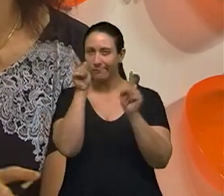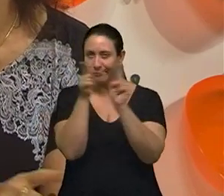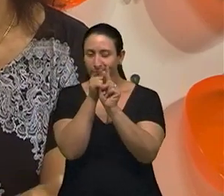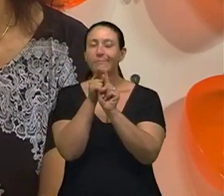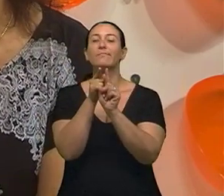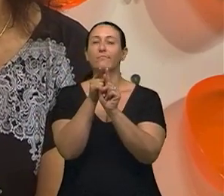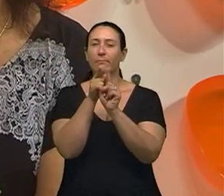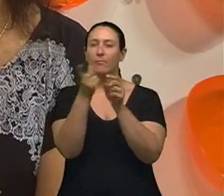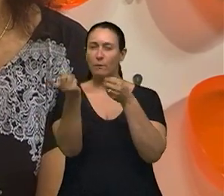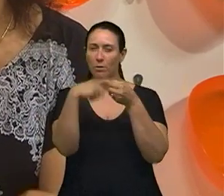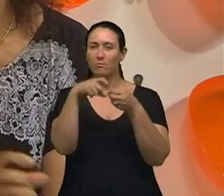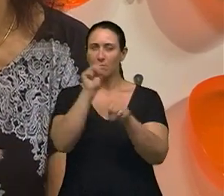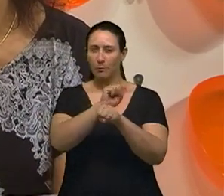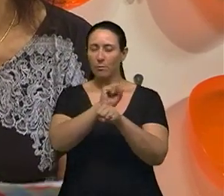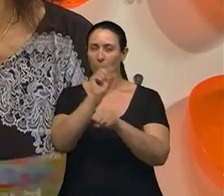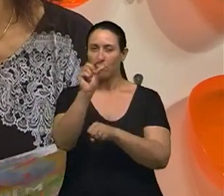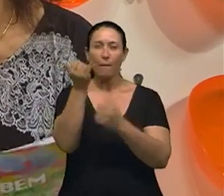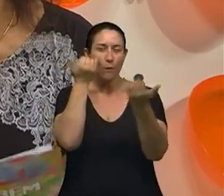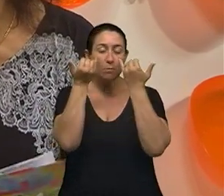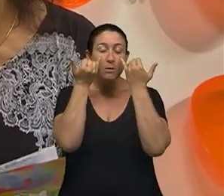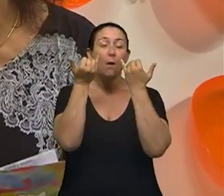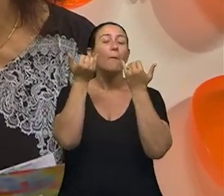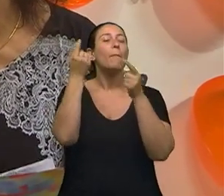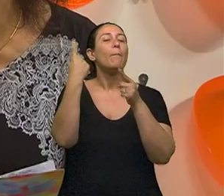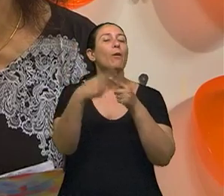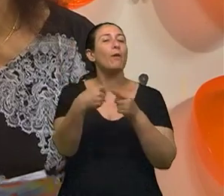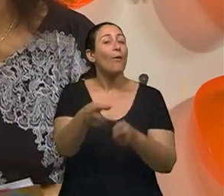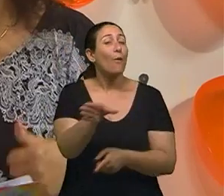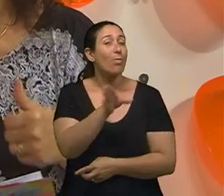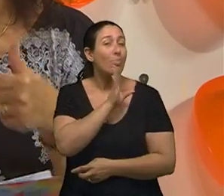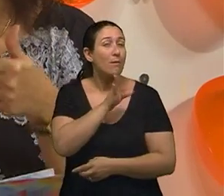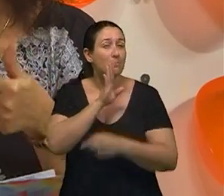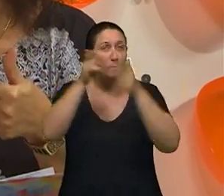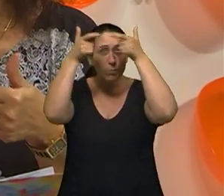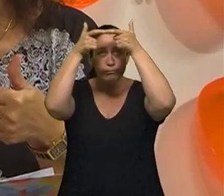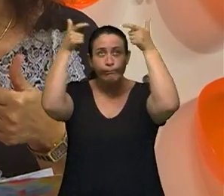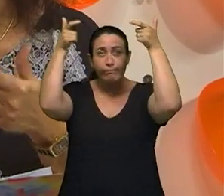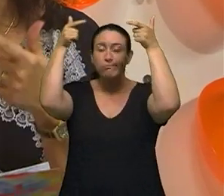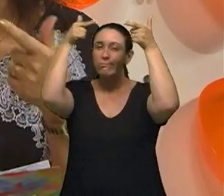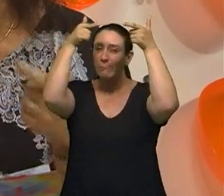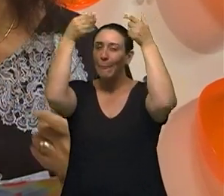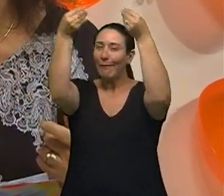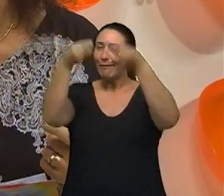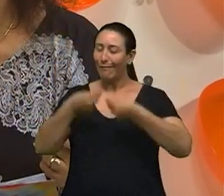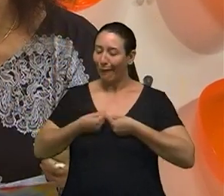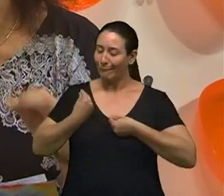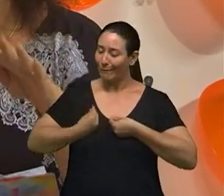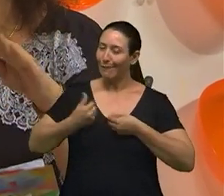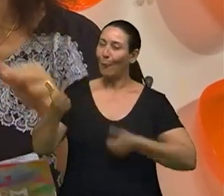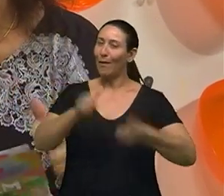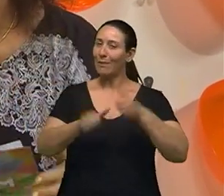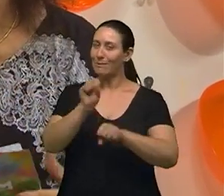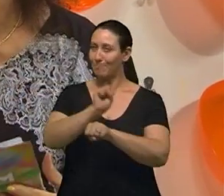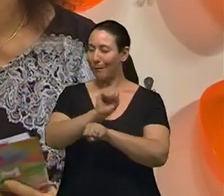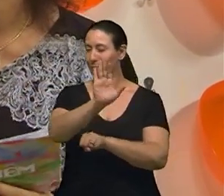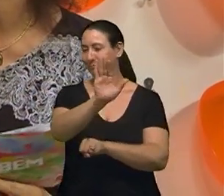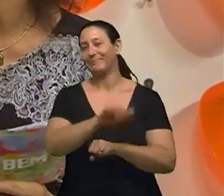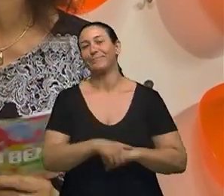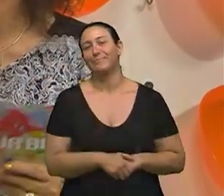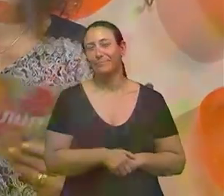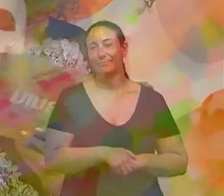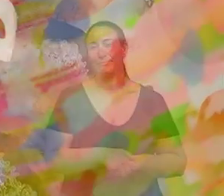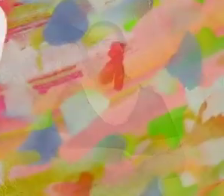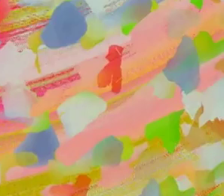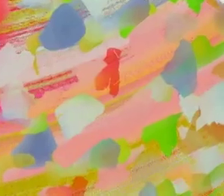curto a gente traz mais informações porque o conhecimento me dá mais vida com mais qualidade já